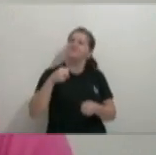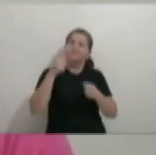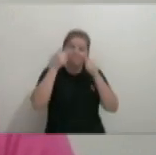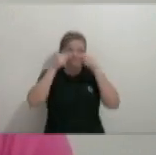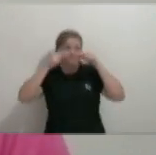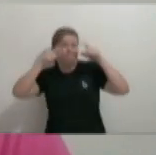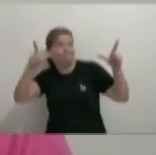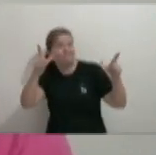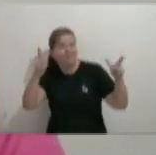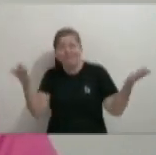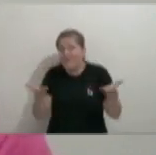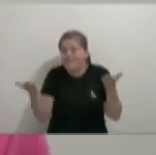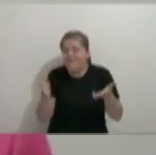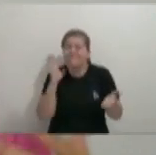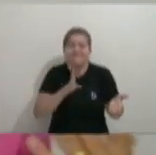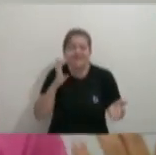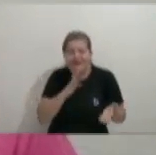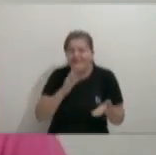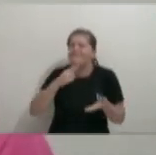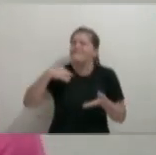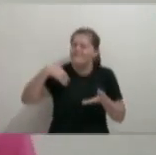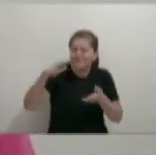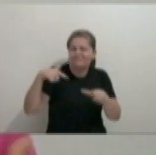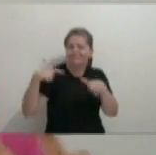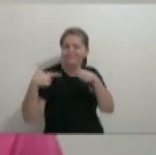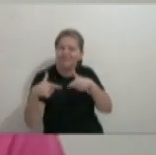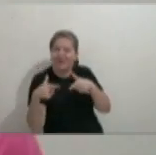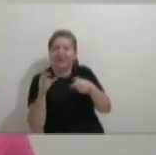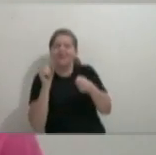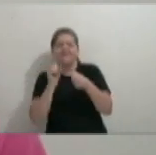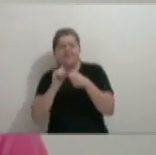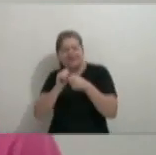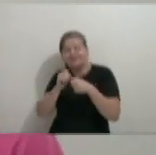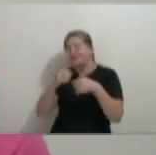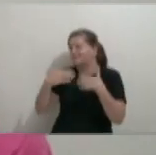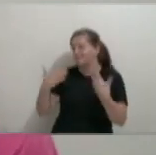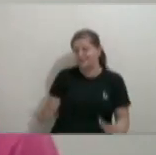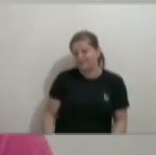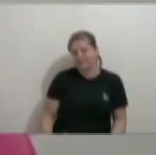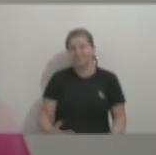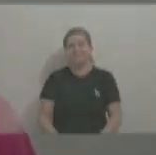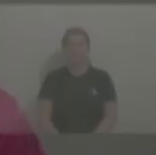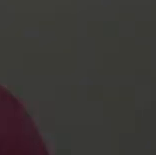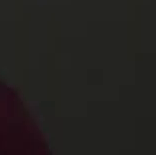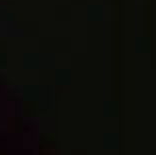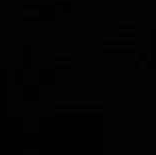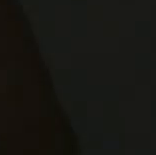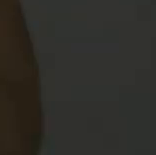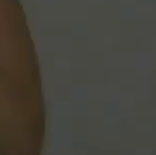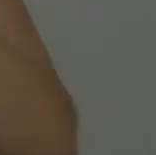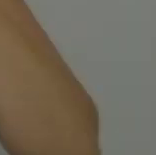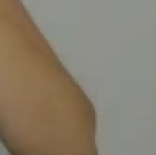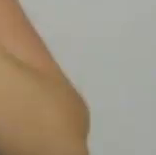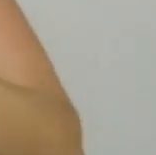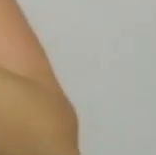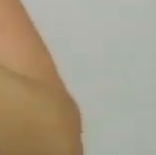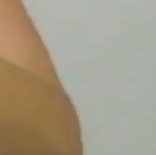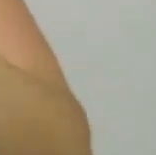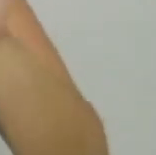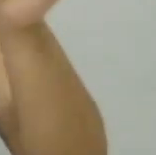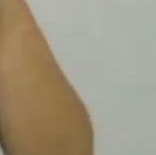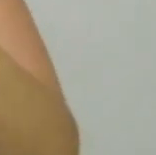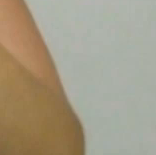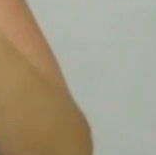despertar. E olha, a gente tem um incentivo agora, vamos trabalhar, vamos fazer isso, vamos fazer aquilo. A gente não vai